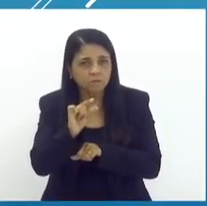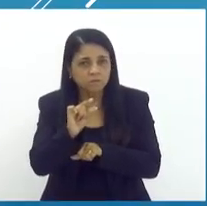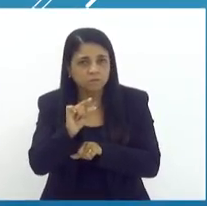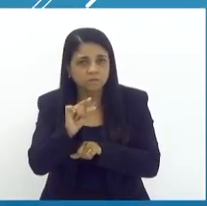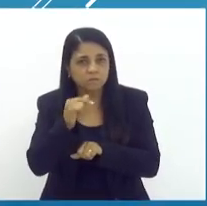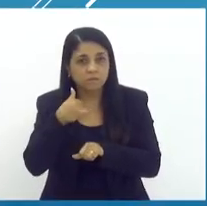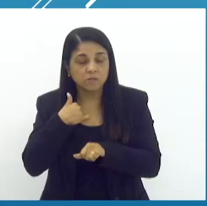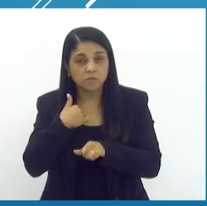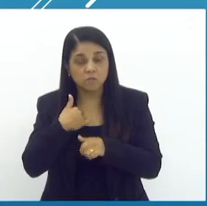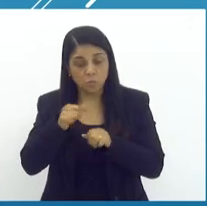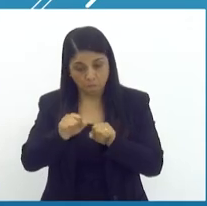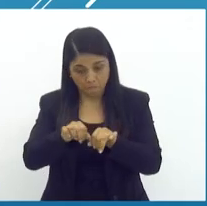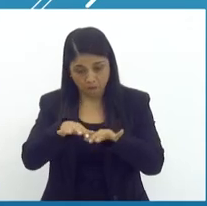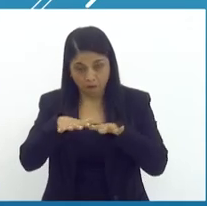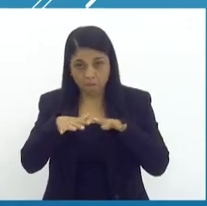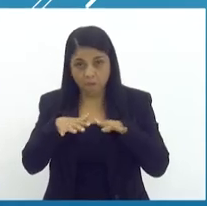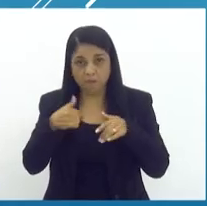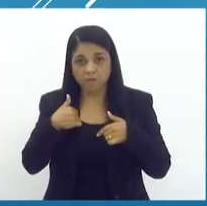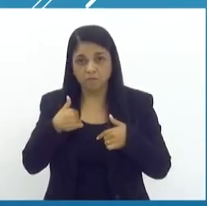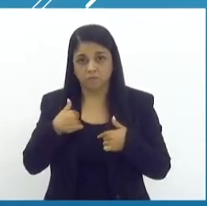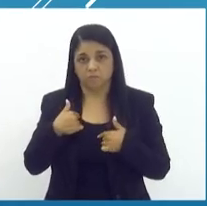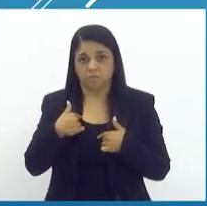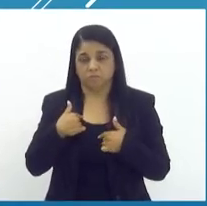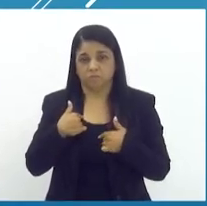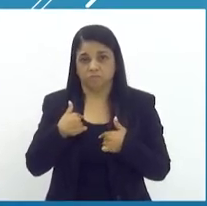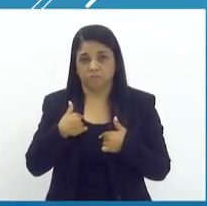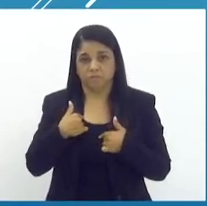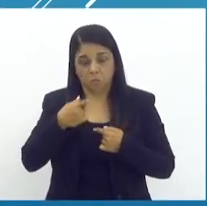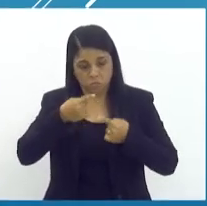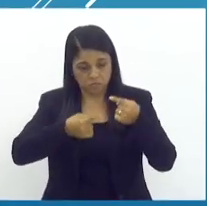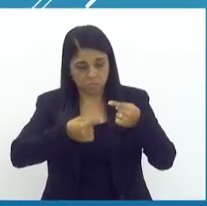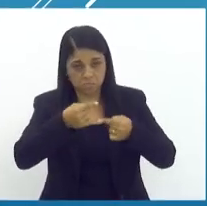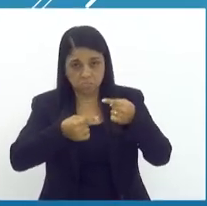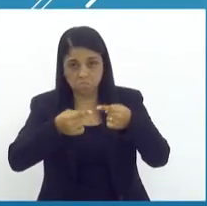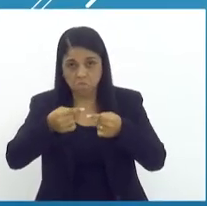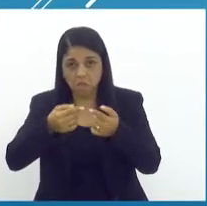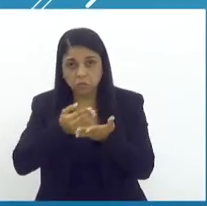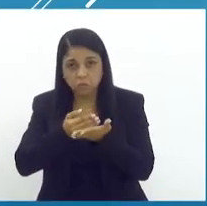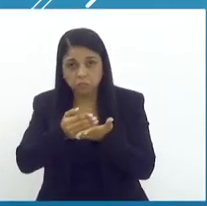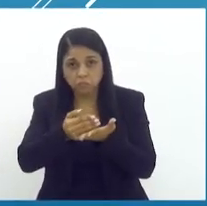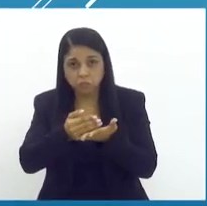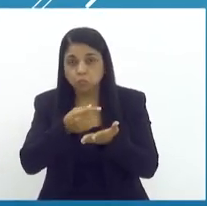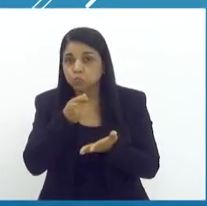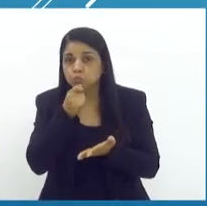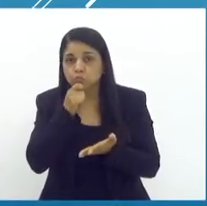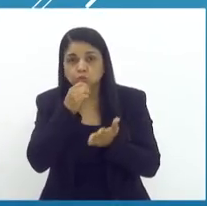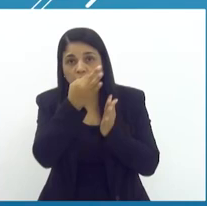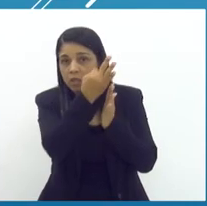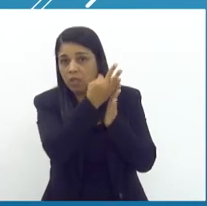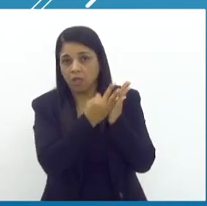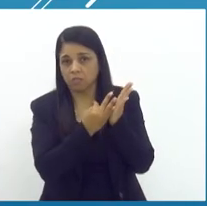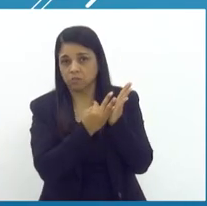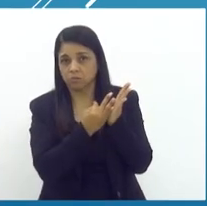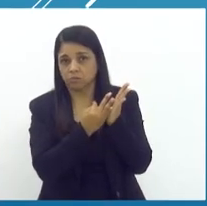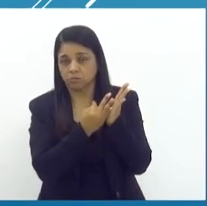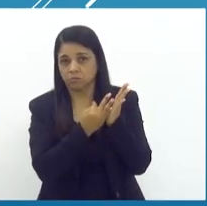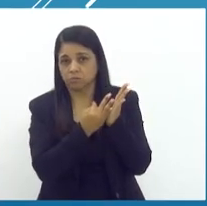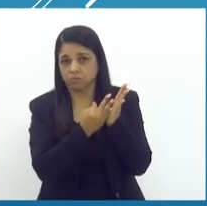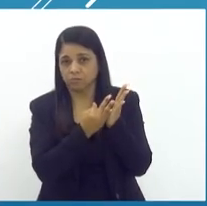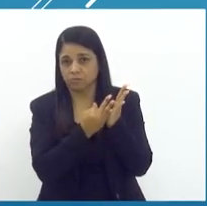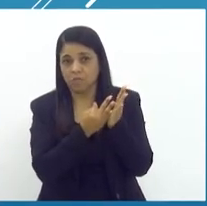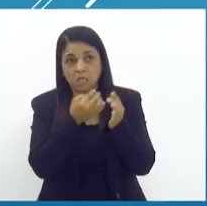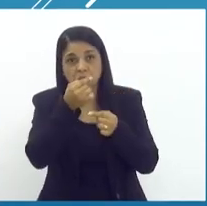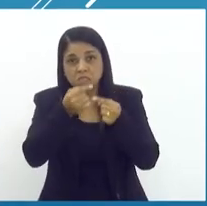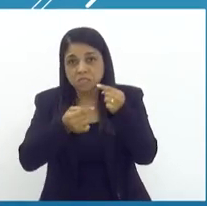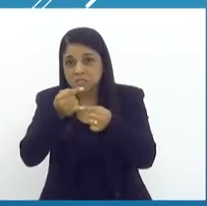eu tava lá no Parlamento o debate começou e não se tinha um texto e se debatia sobre algo